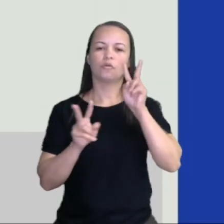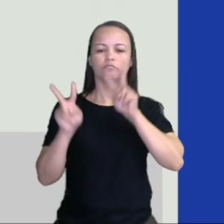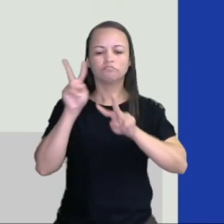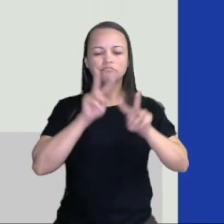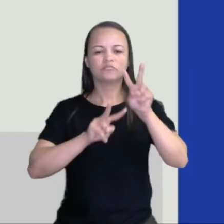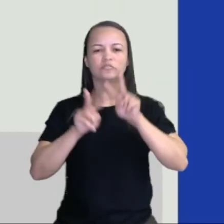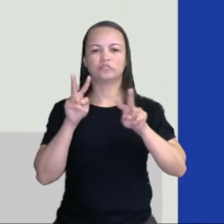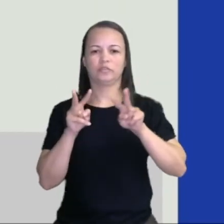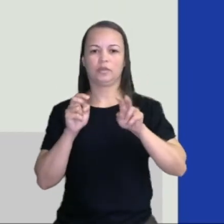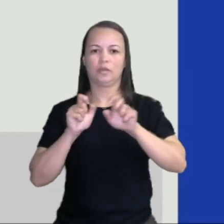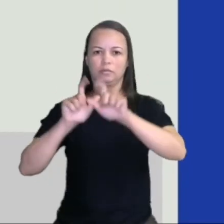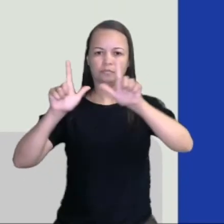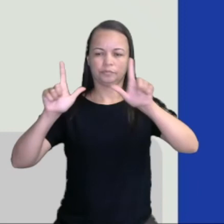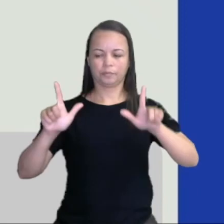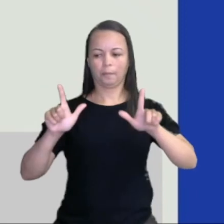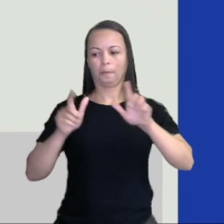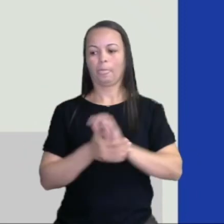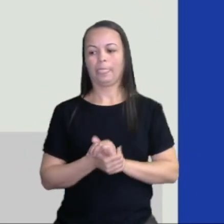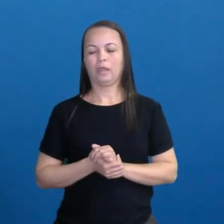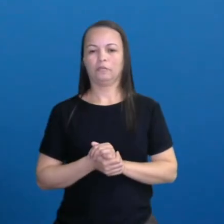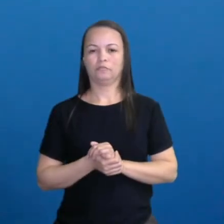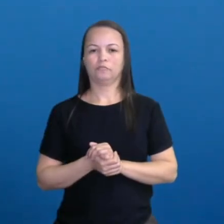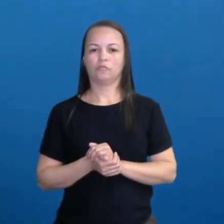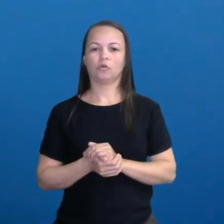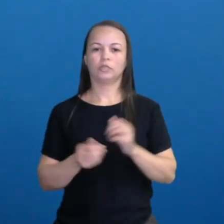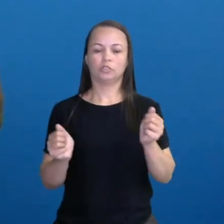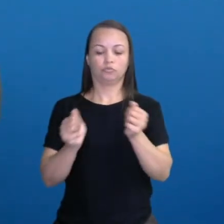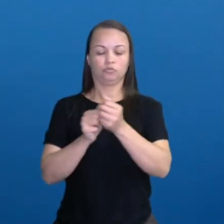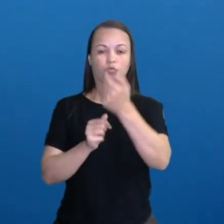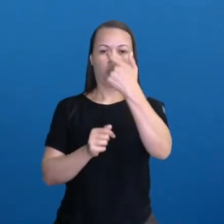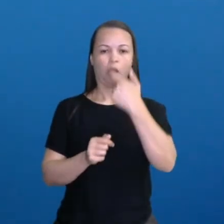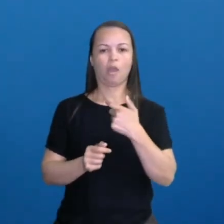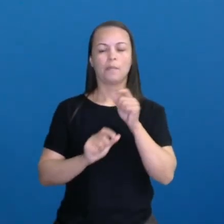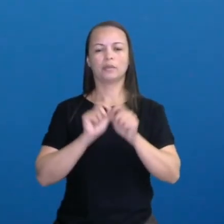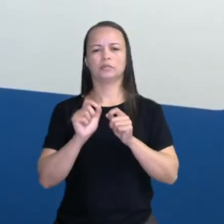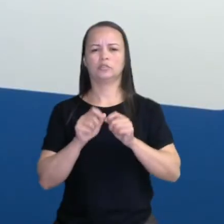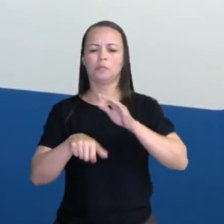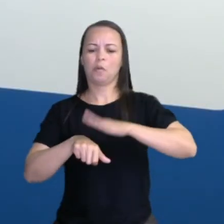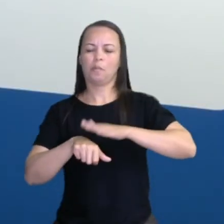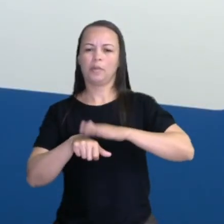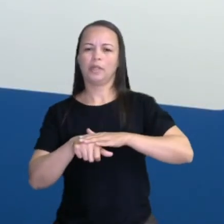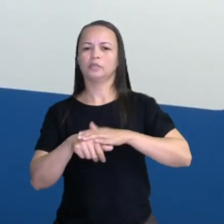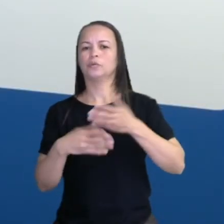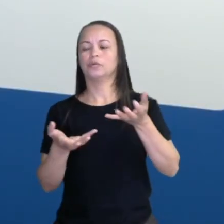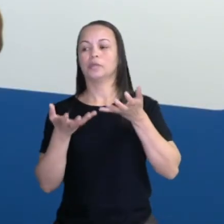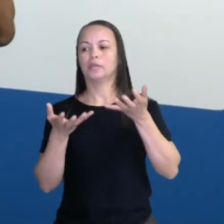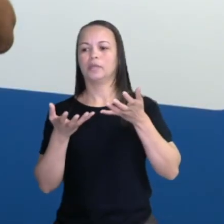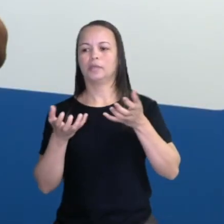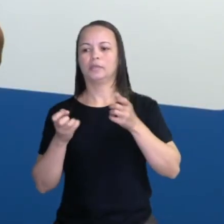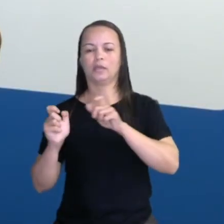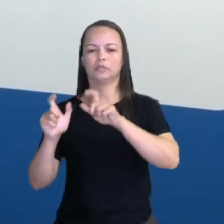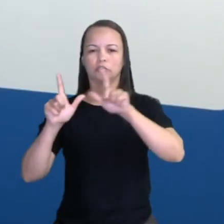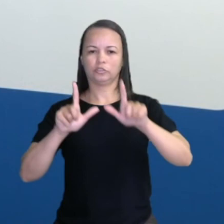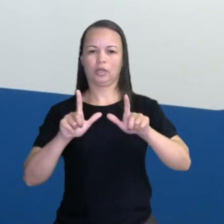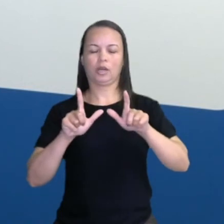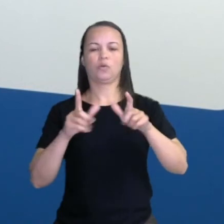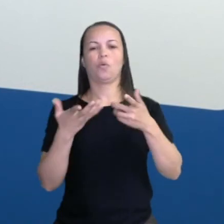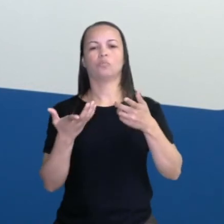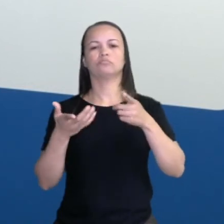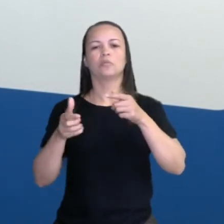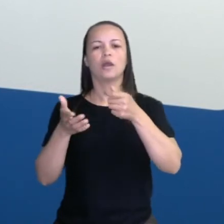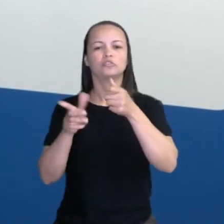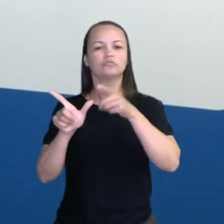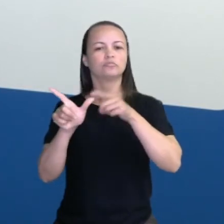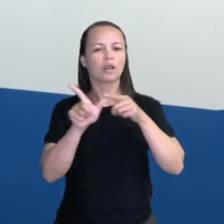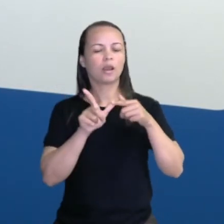favor. Perfeito, produção. Volta aqui comigo. E nesse momento eu queria aqui registrar mais uma vez com letras garrafais.